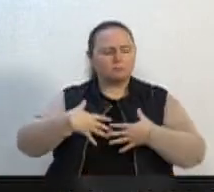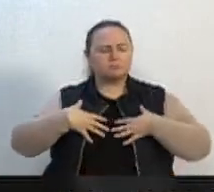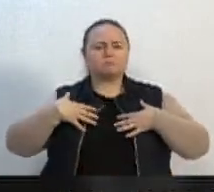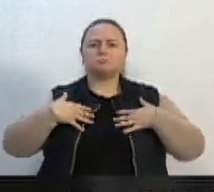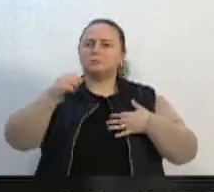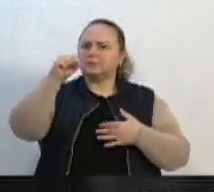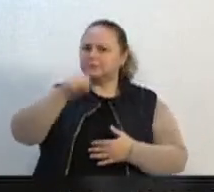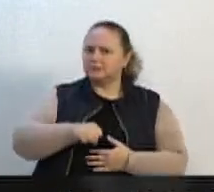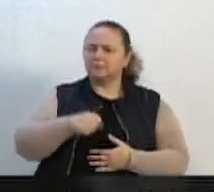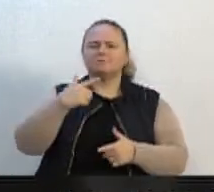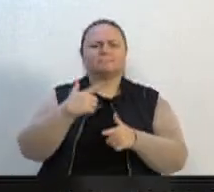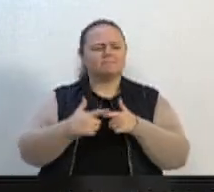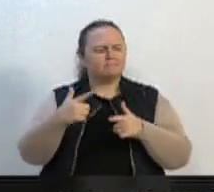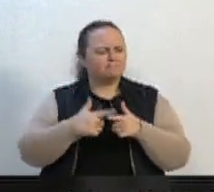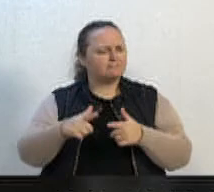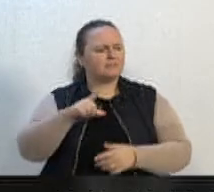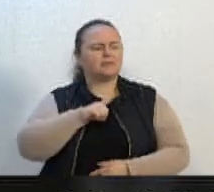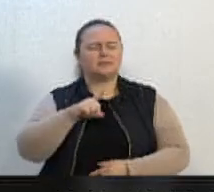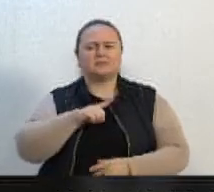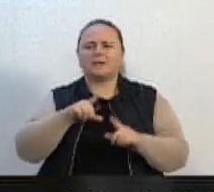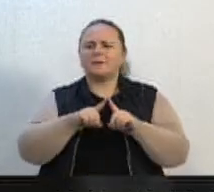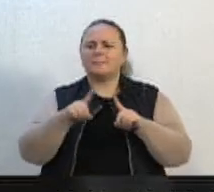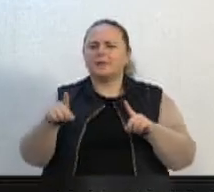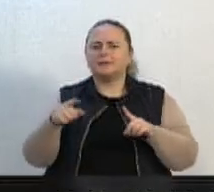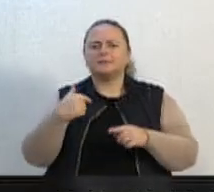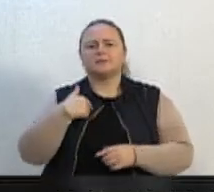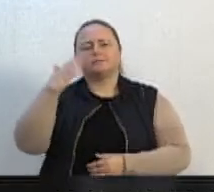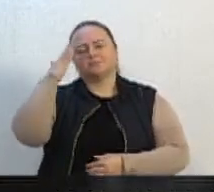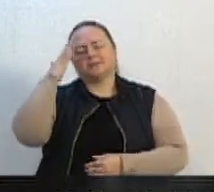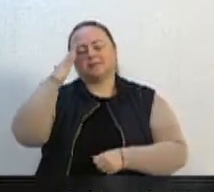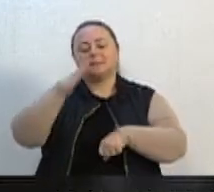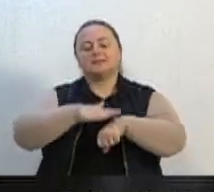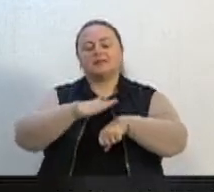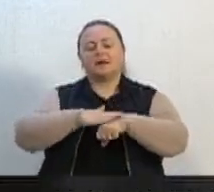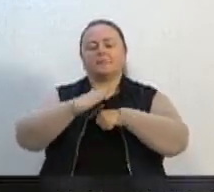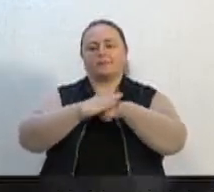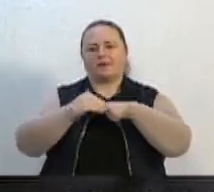dificuldades, mas eu sei o quanto de tempo, de carinho eu tenho colocado nessa luta. Obrigado a todos aqui.